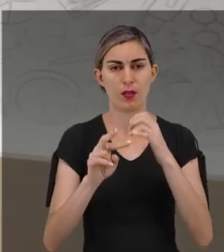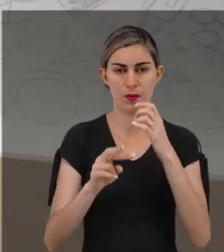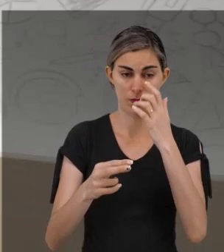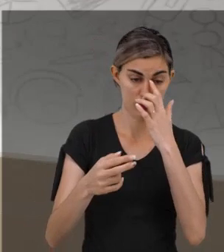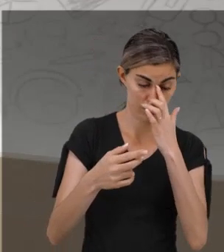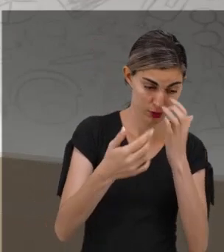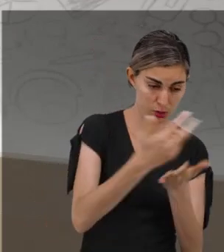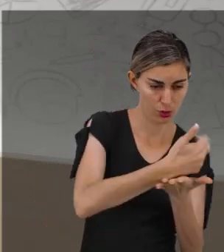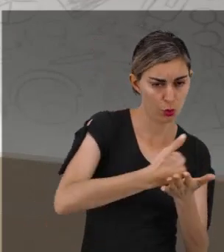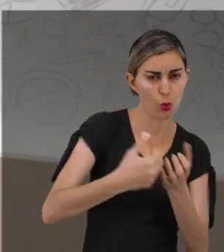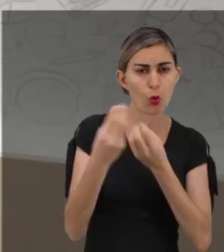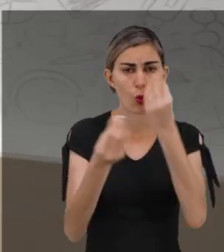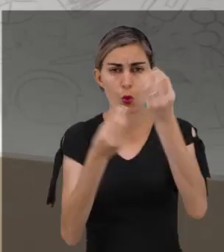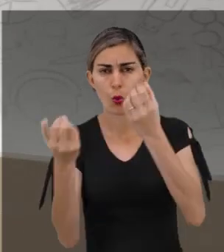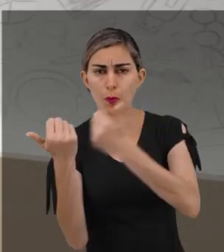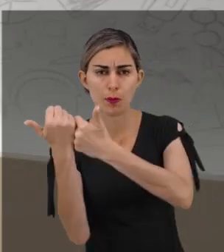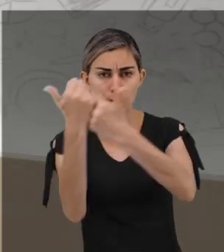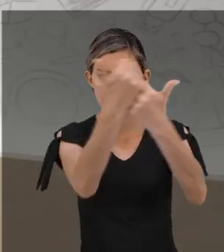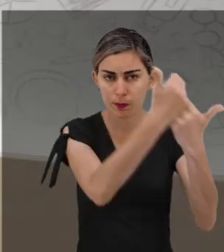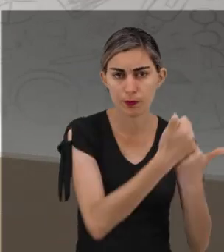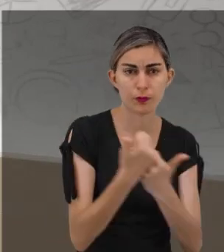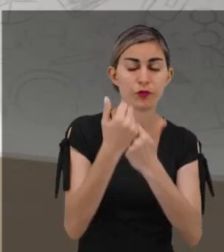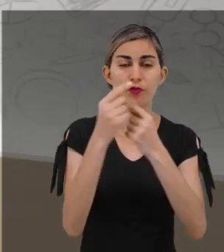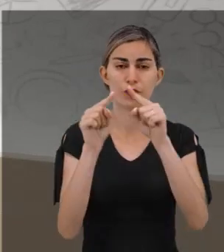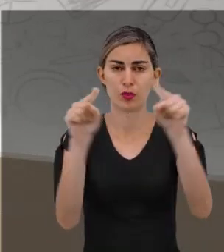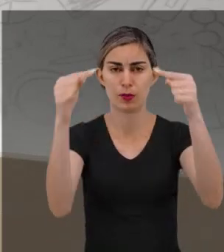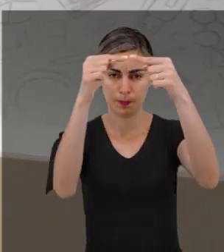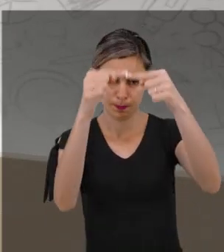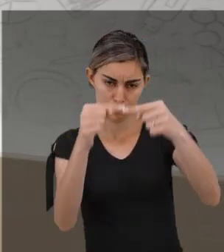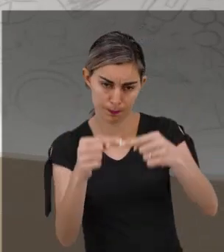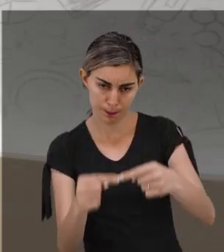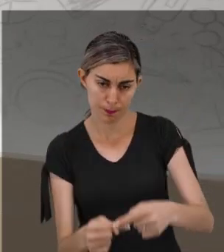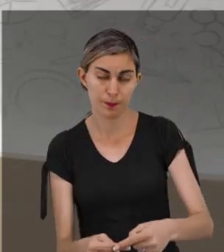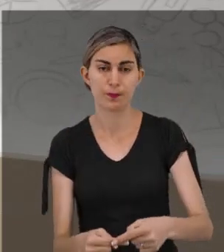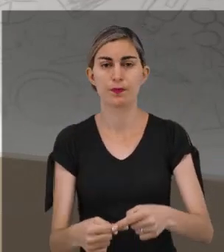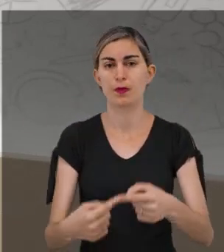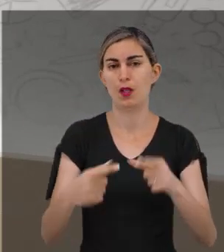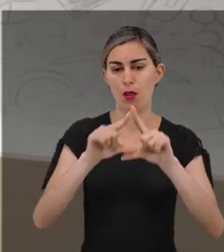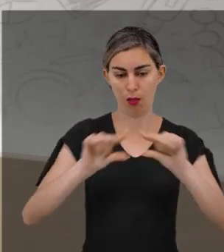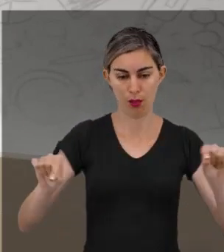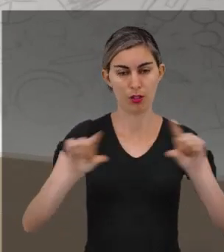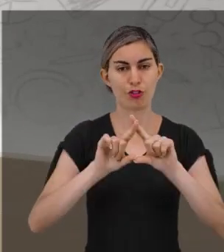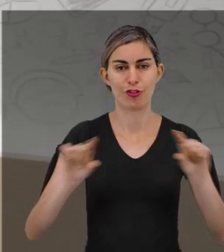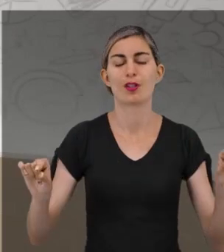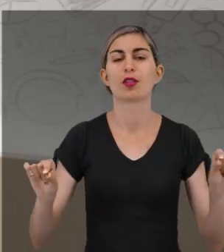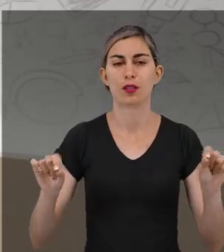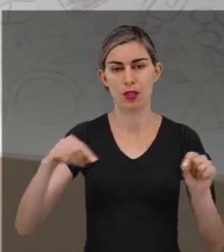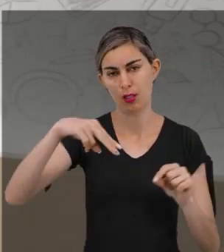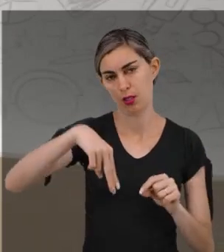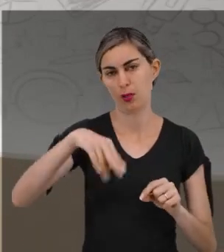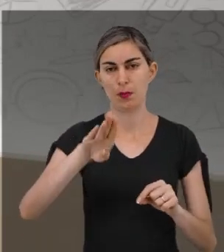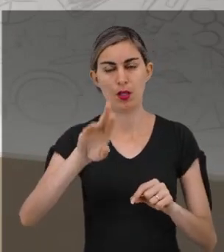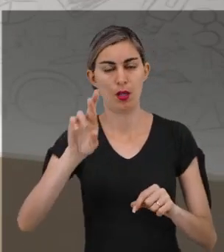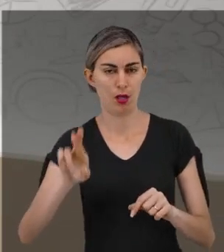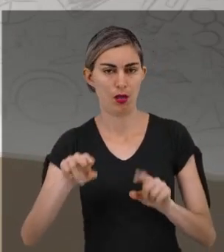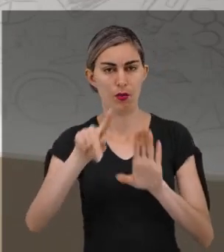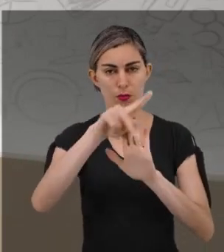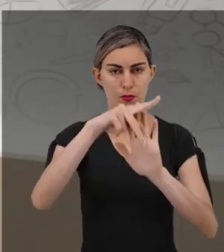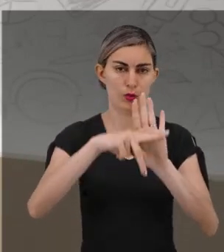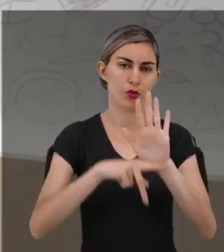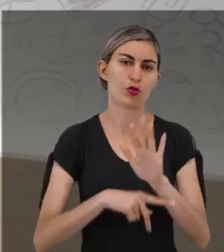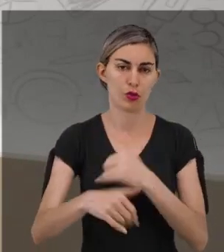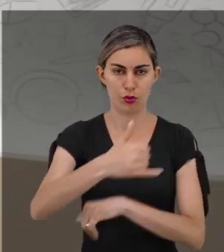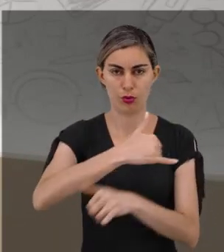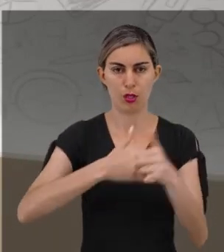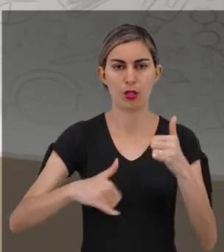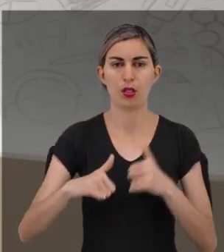dá essa representação e como vocês podem estar aplicando a legenda, né, da NBR num projeto